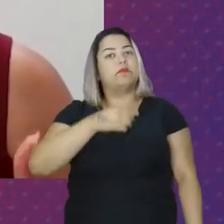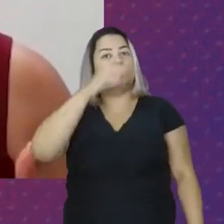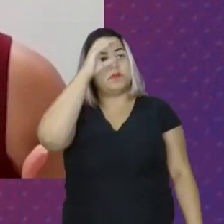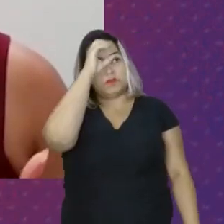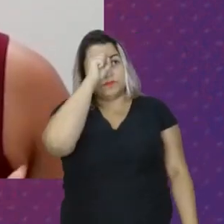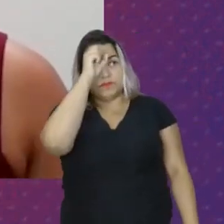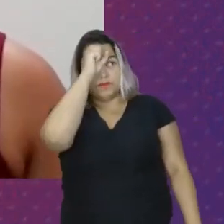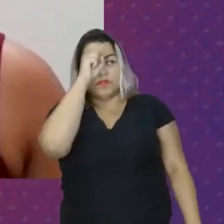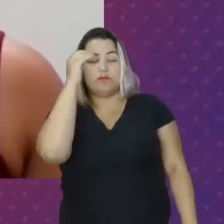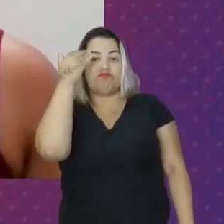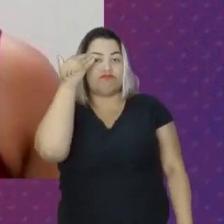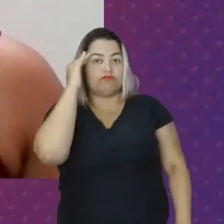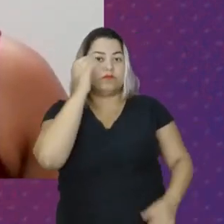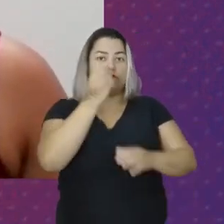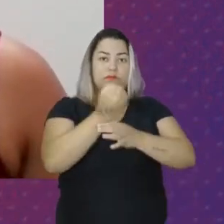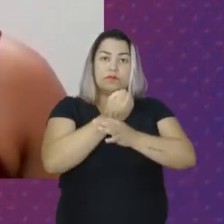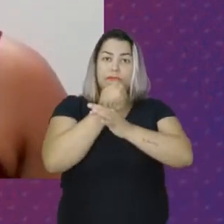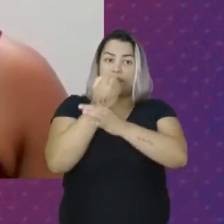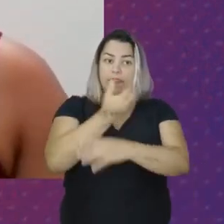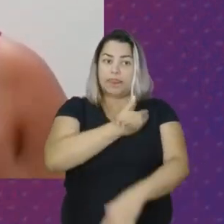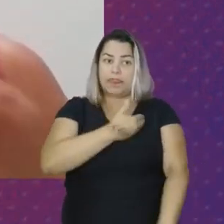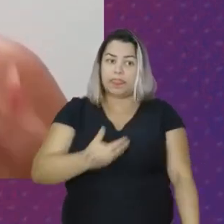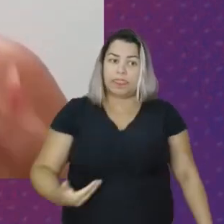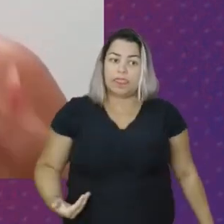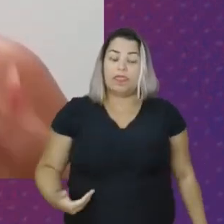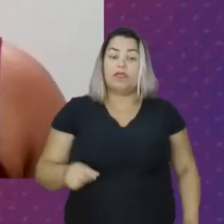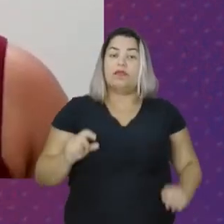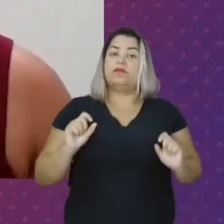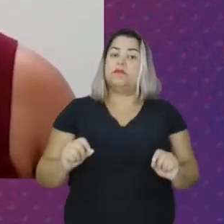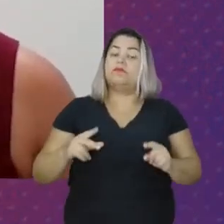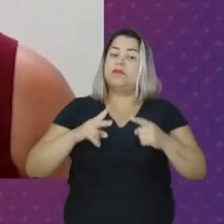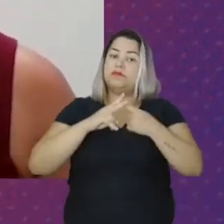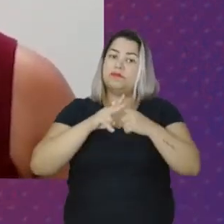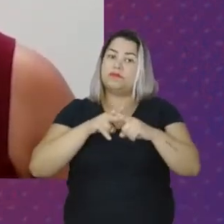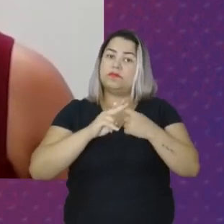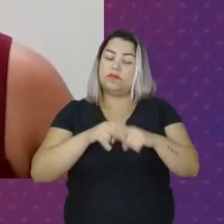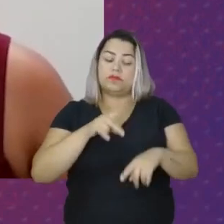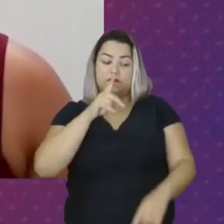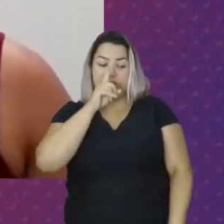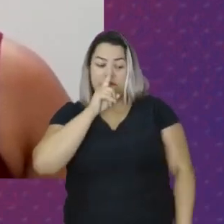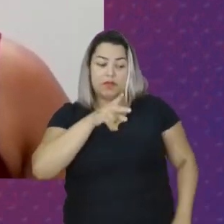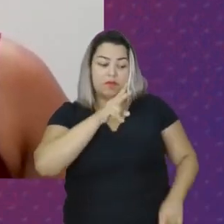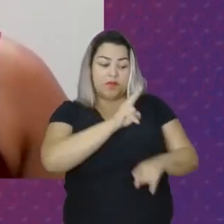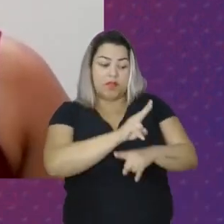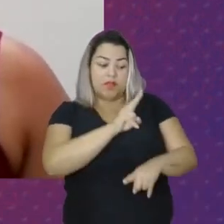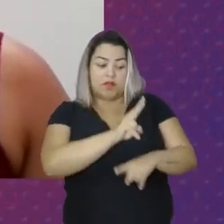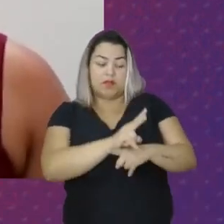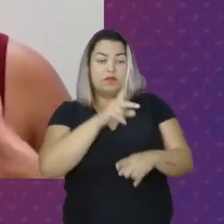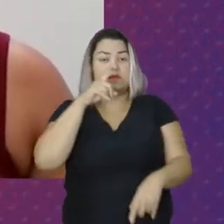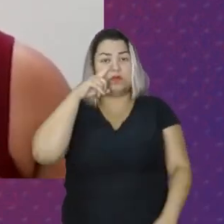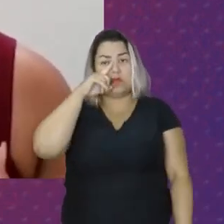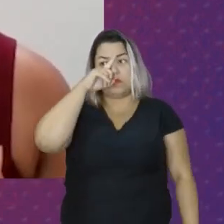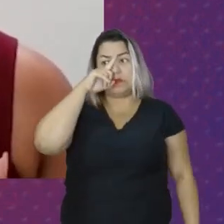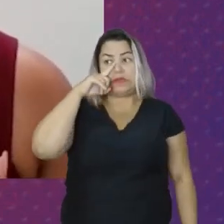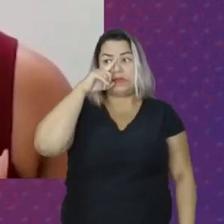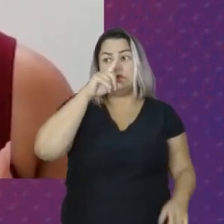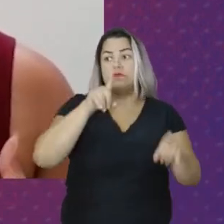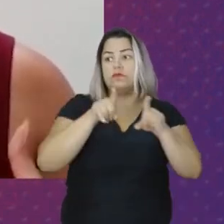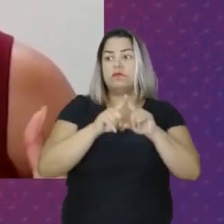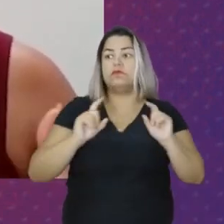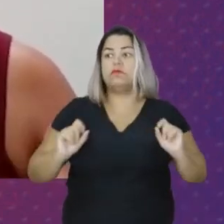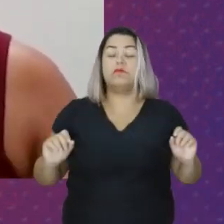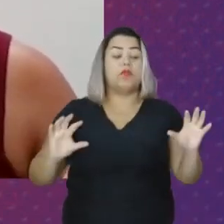e entende a segurança pública numa perspectiva da manutenção da ordem, prevenção de risco, e isso aliado